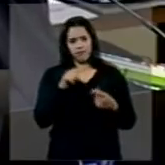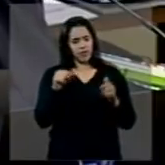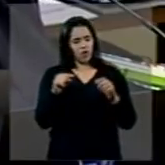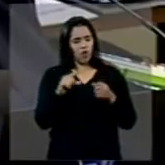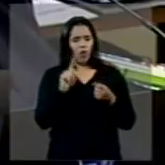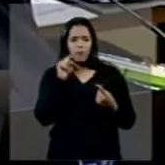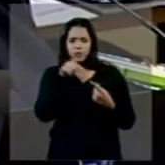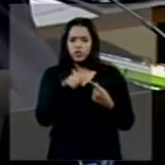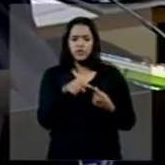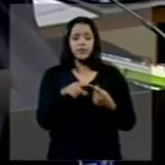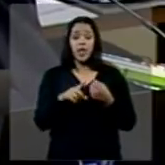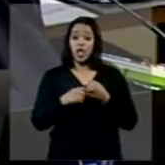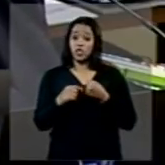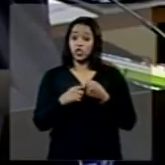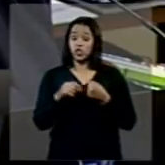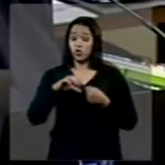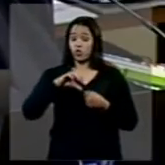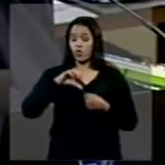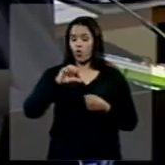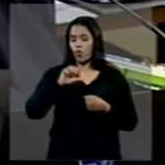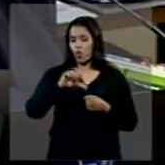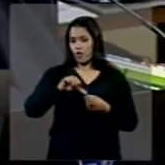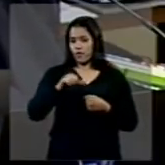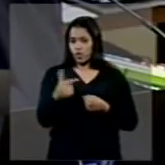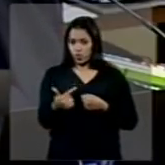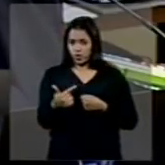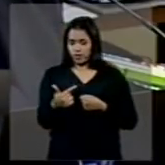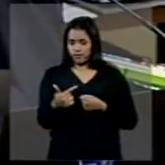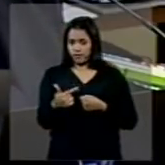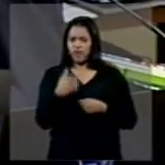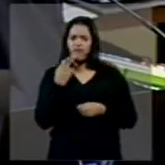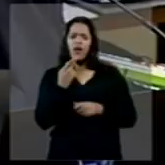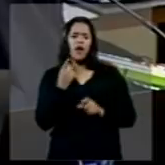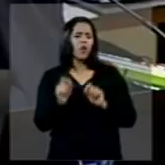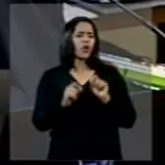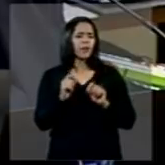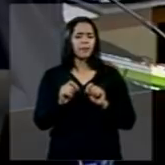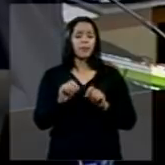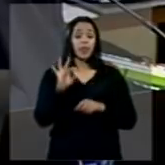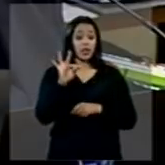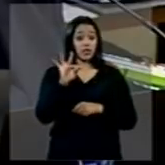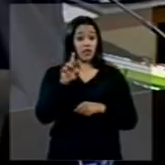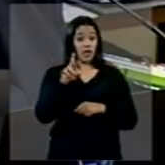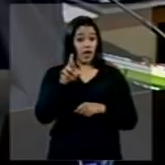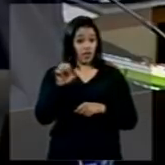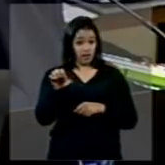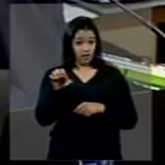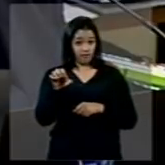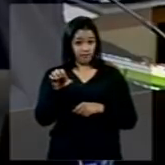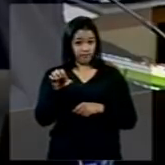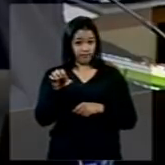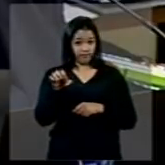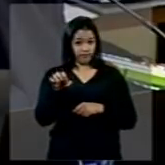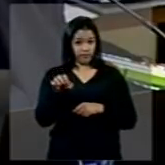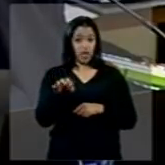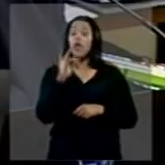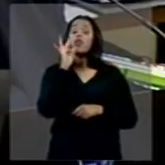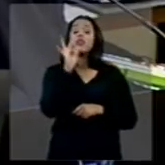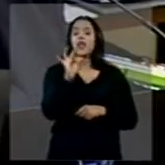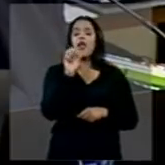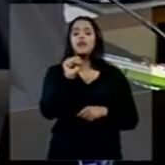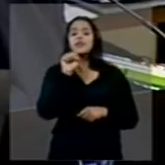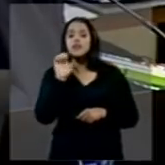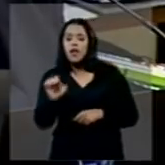artigo 92 da Lei 9.504. O Tribunal Superior Eleitoral, ao conduzir